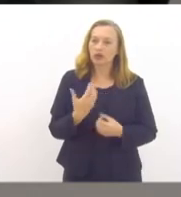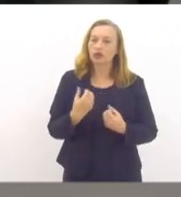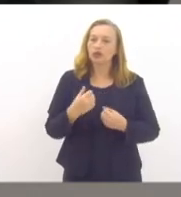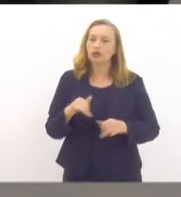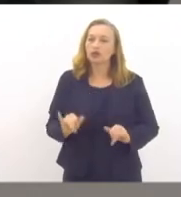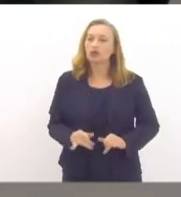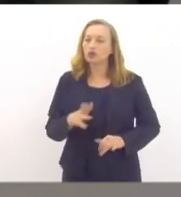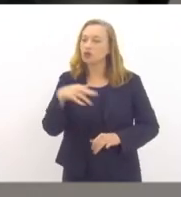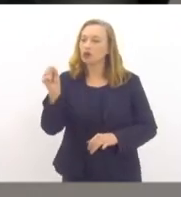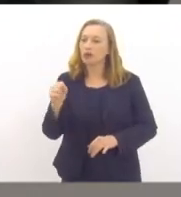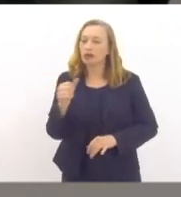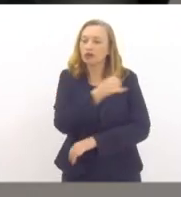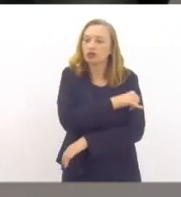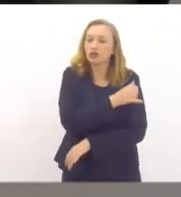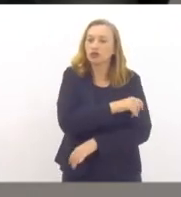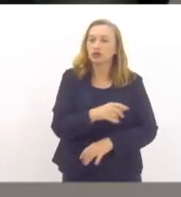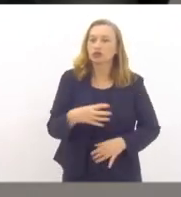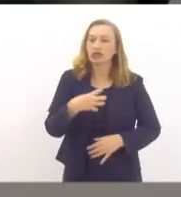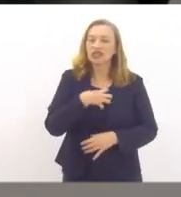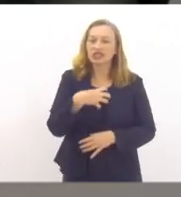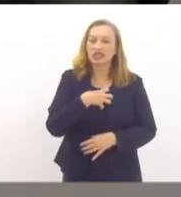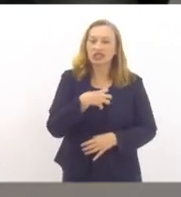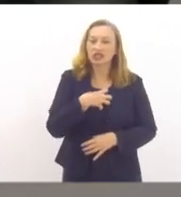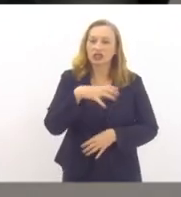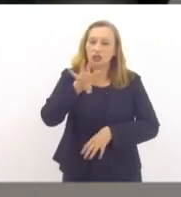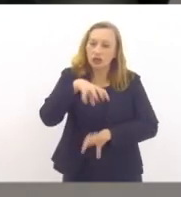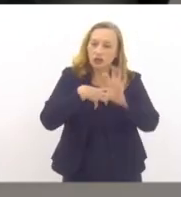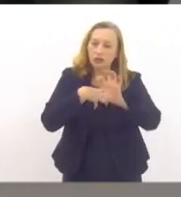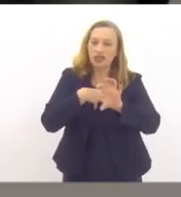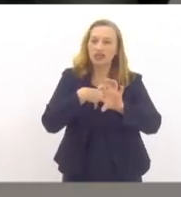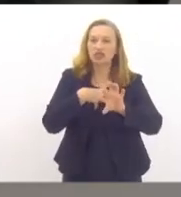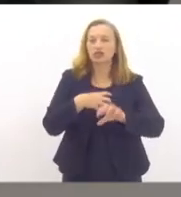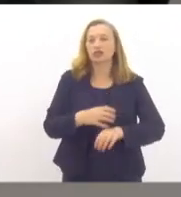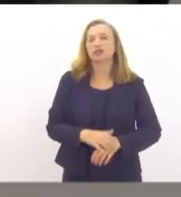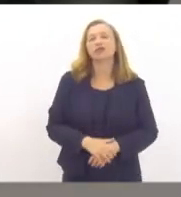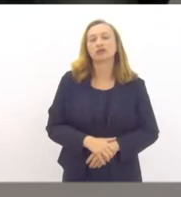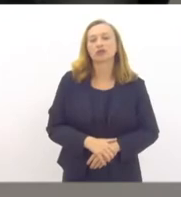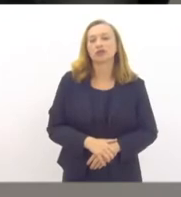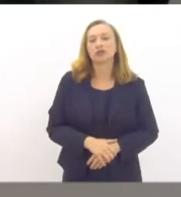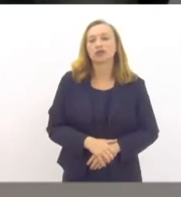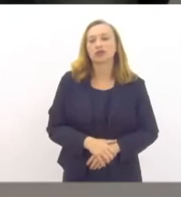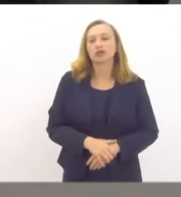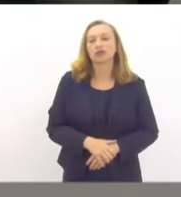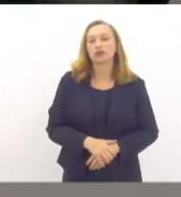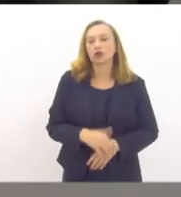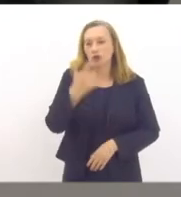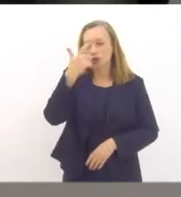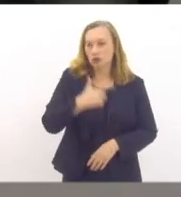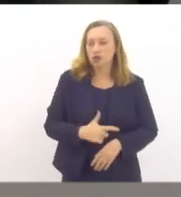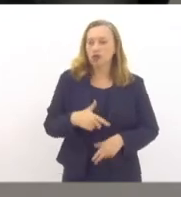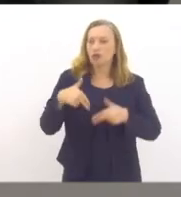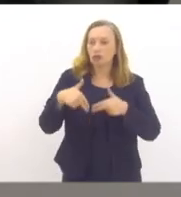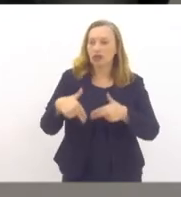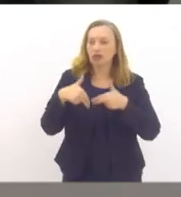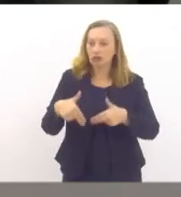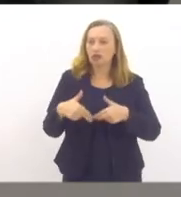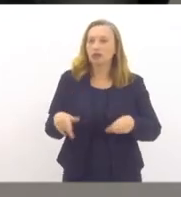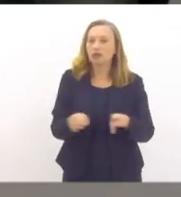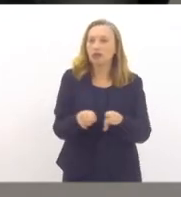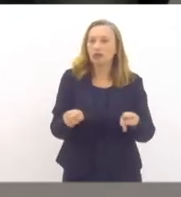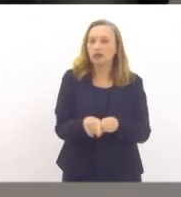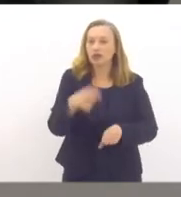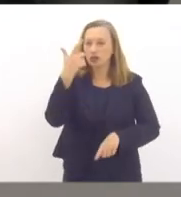Rio de Janeiro. Ela sente a dor. A dor é importantíssima, sabe? De ser, eu sou militante, mas eu também